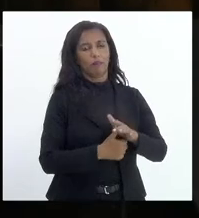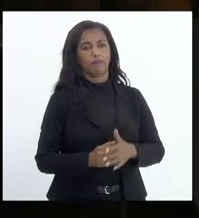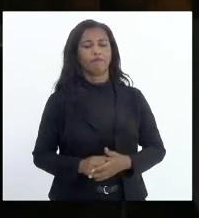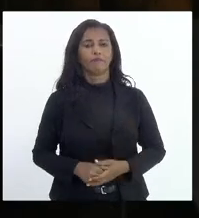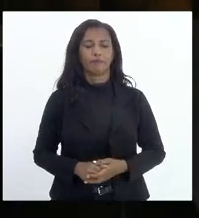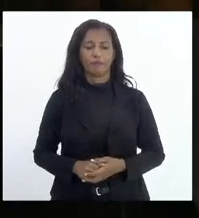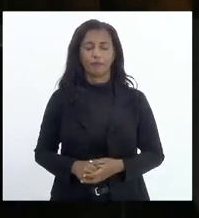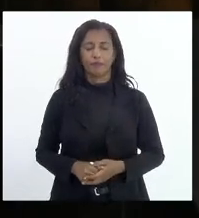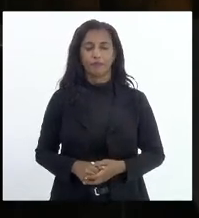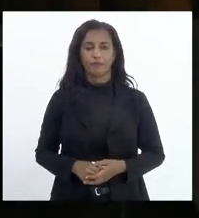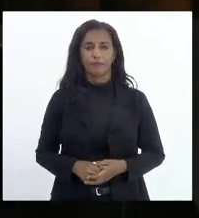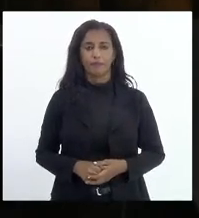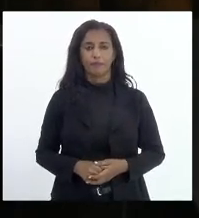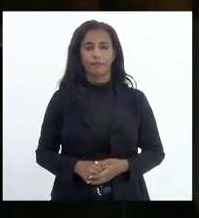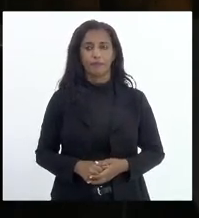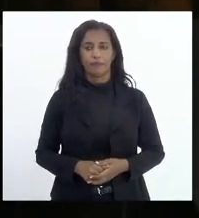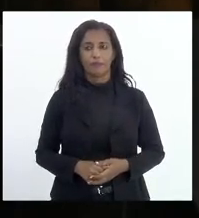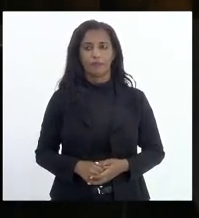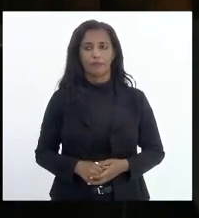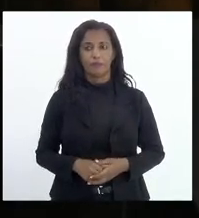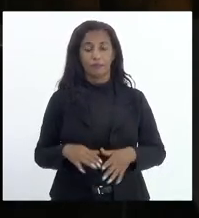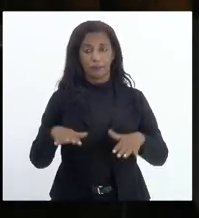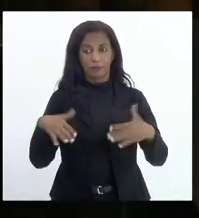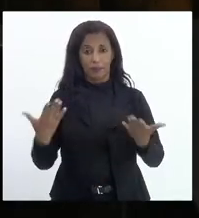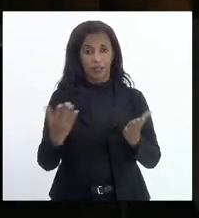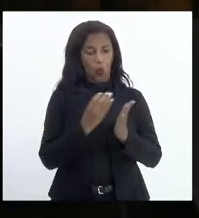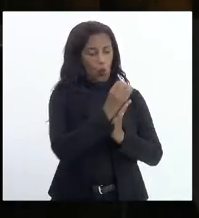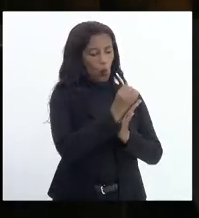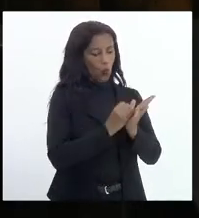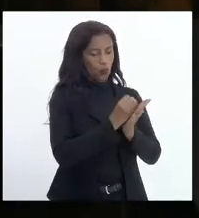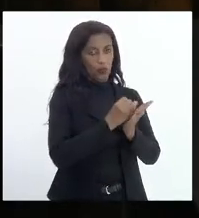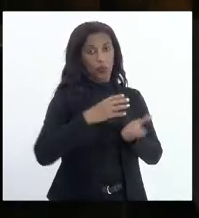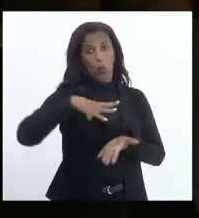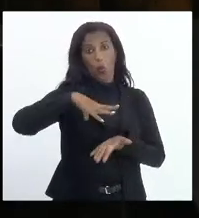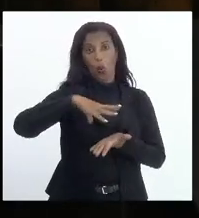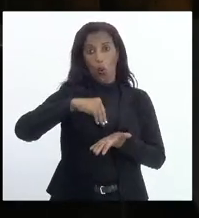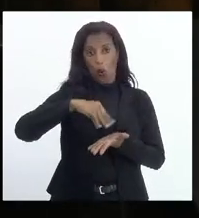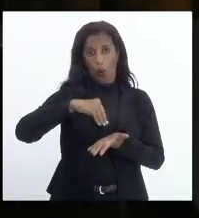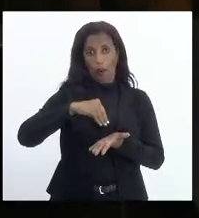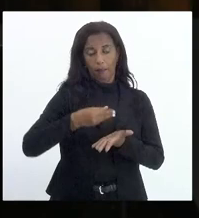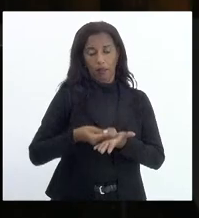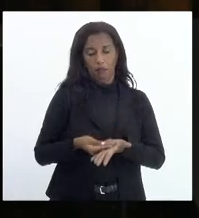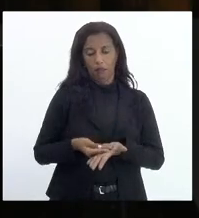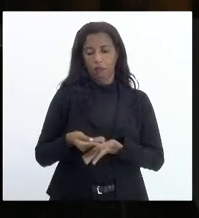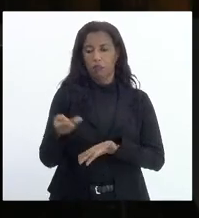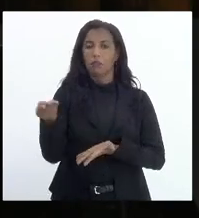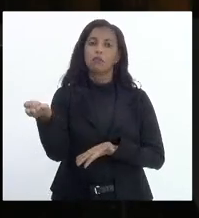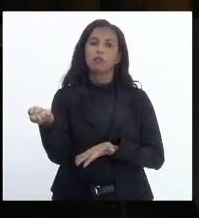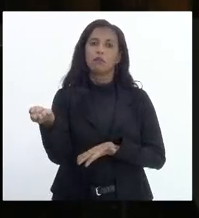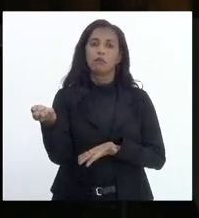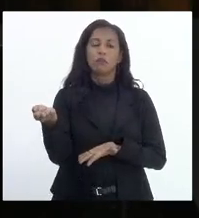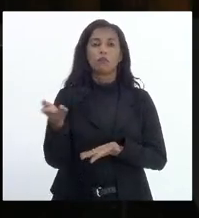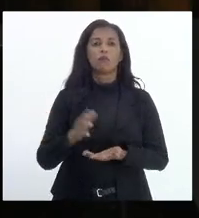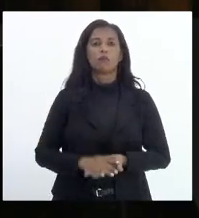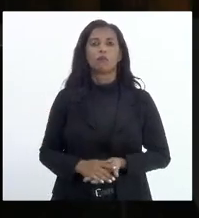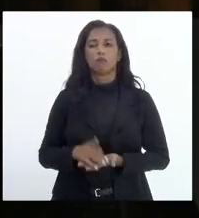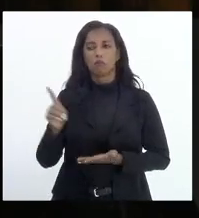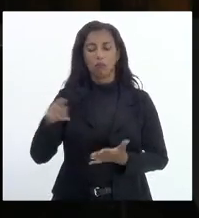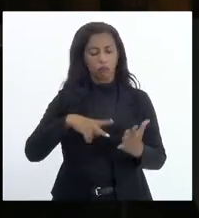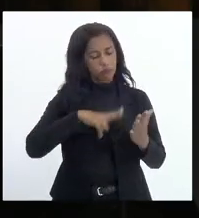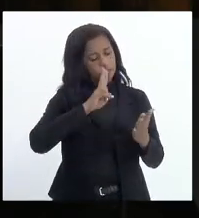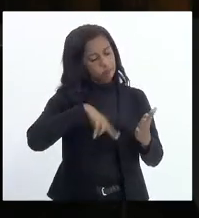Então eu queria entregar a cópia do seu filho a vossa excelência para a senhora poder